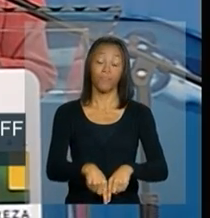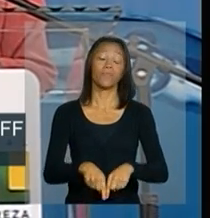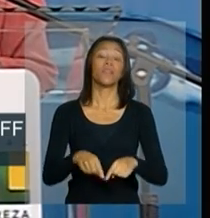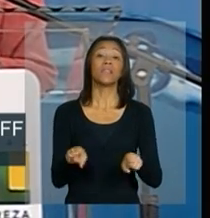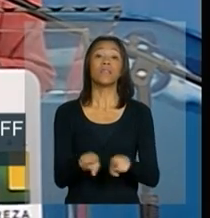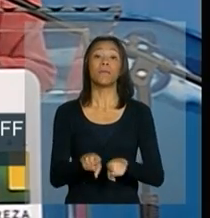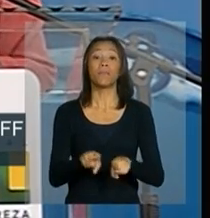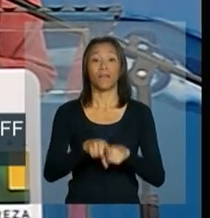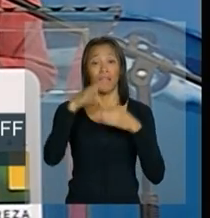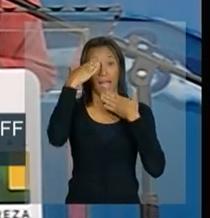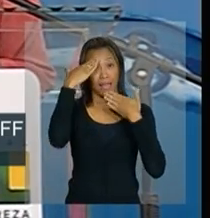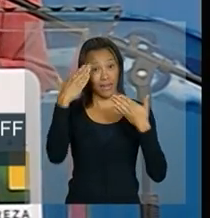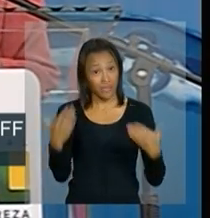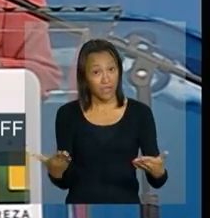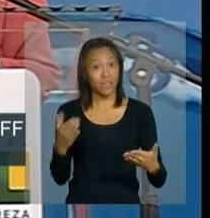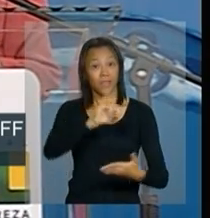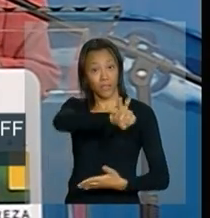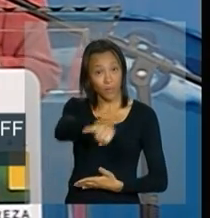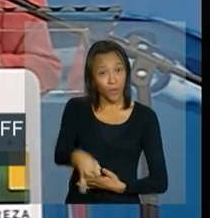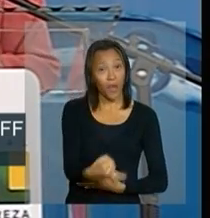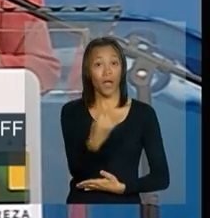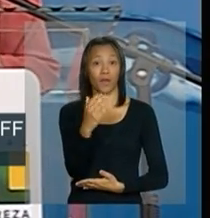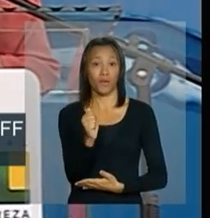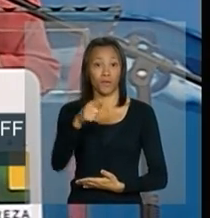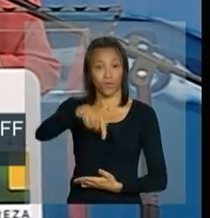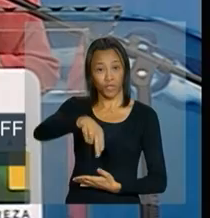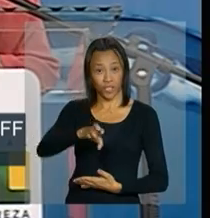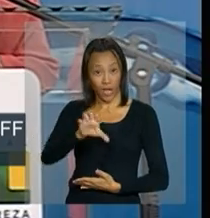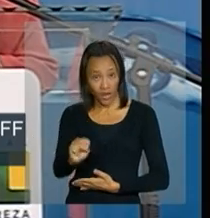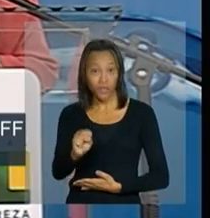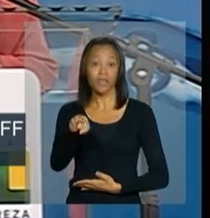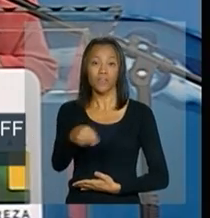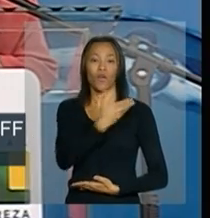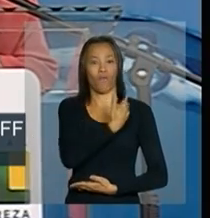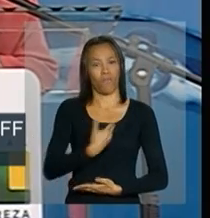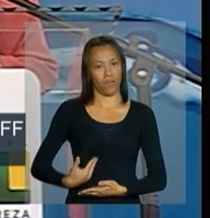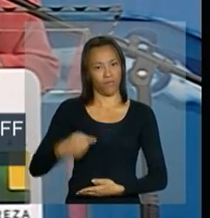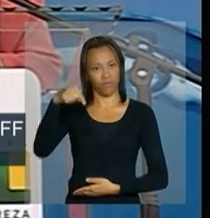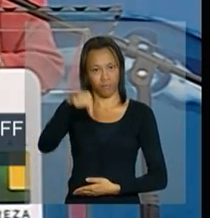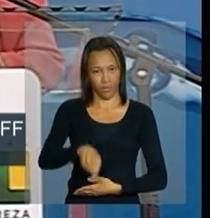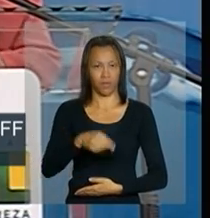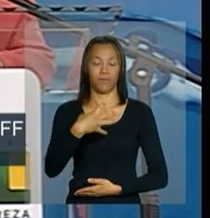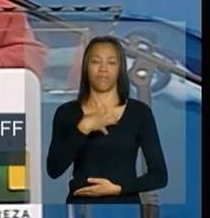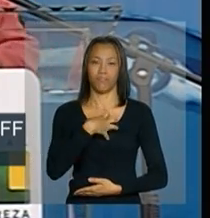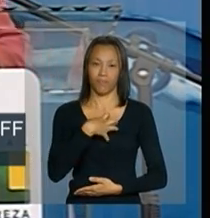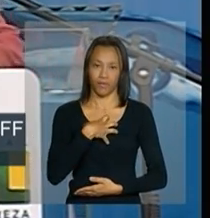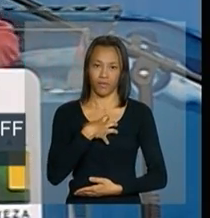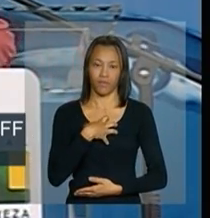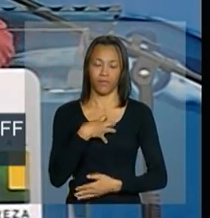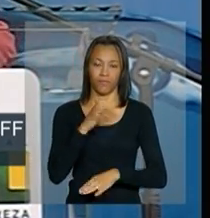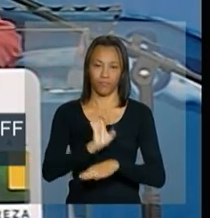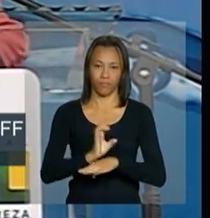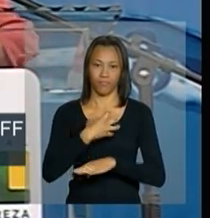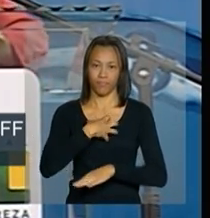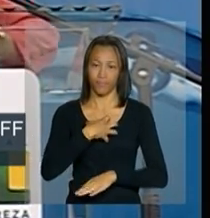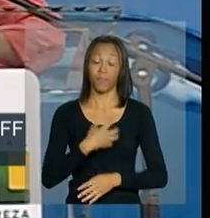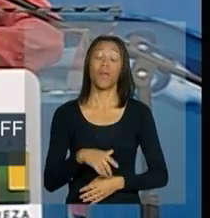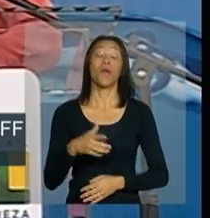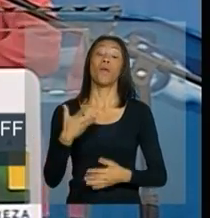agradecendo ao Jacques Wagner, governador da Bahia, por essa